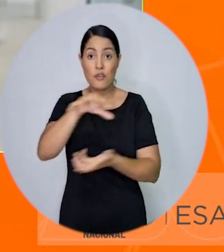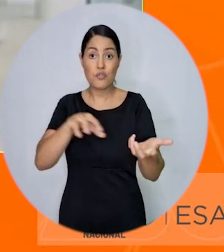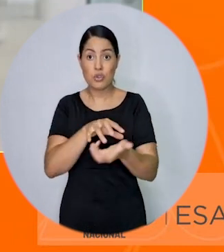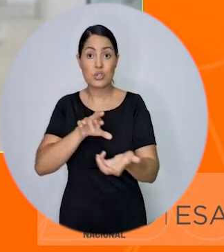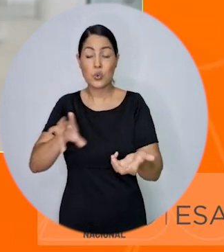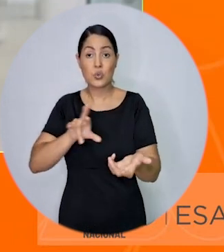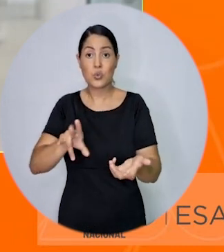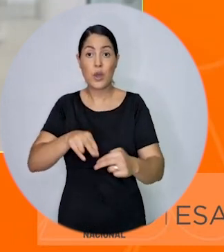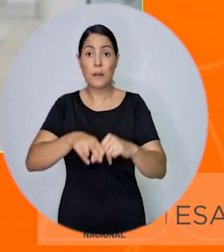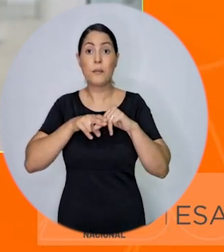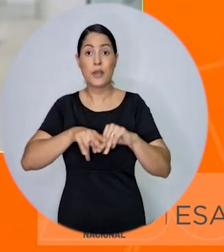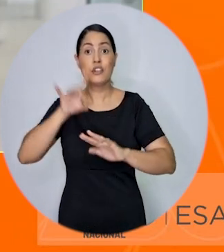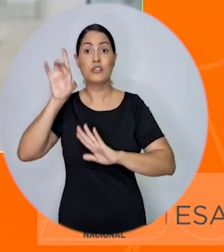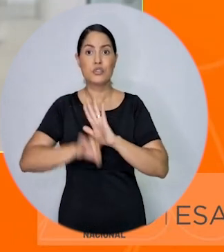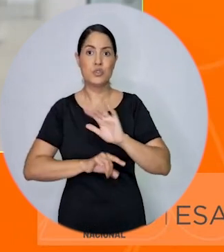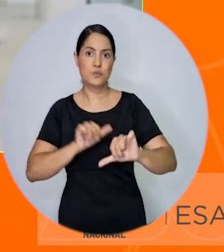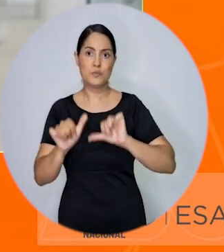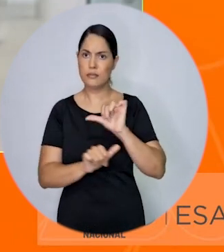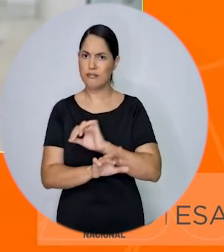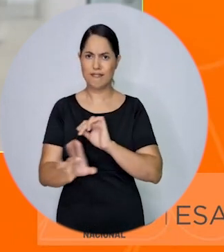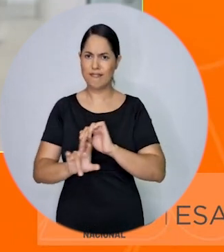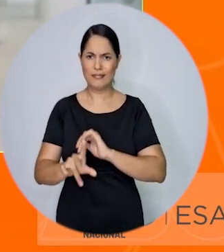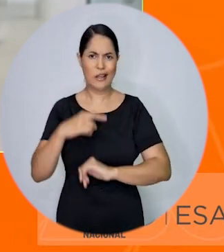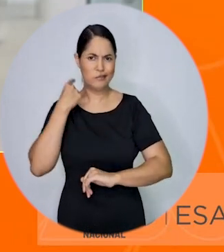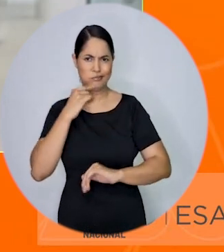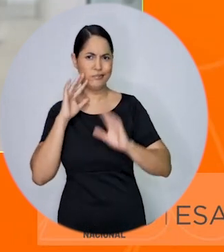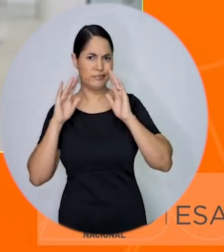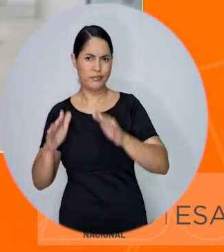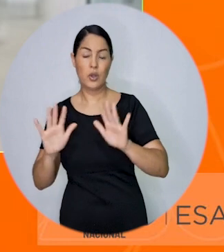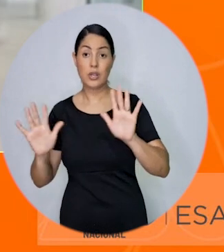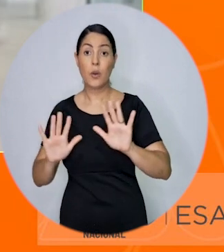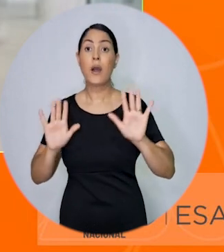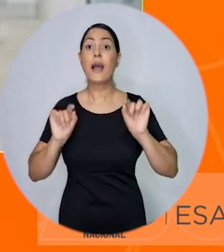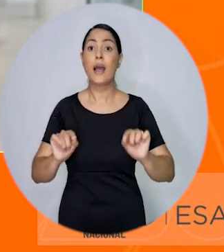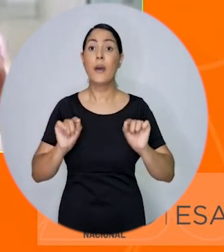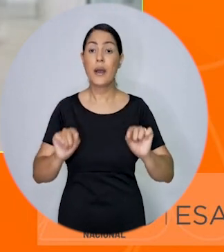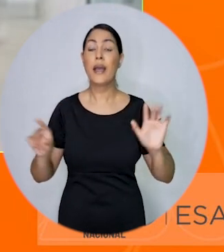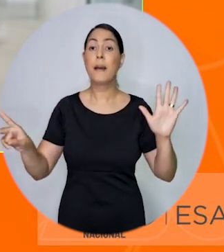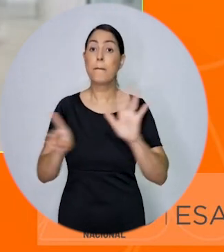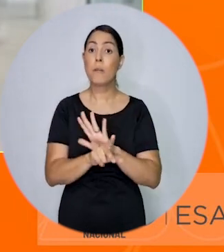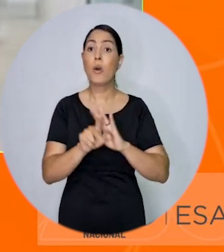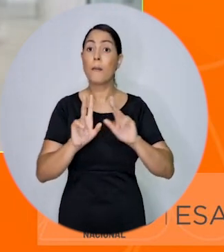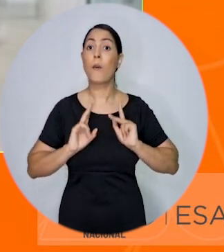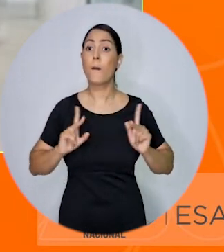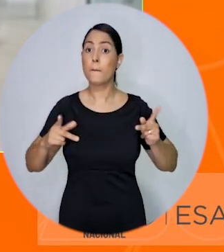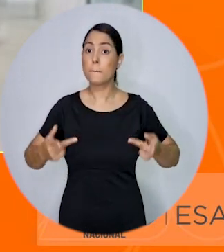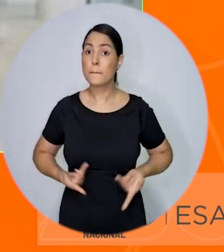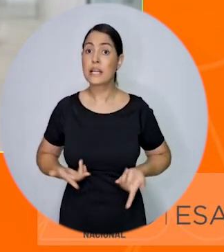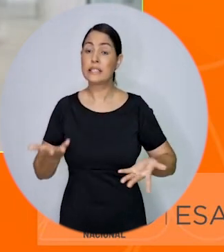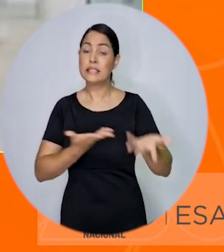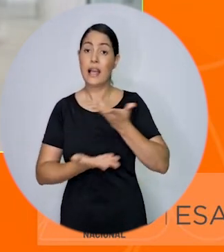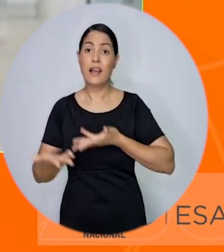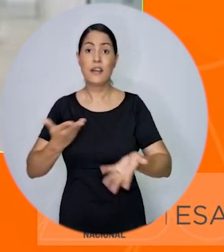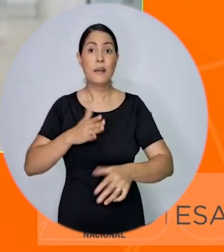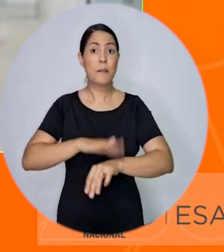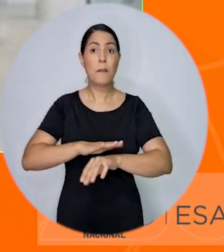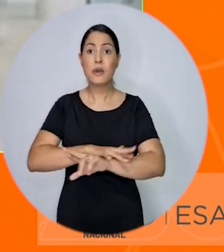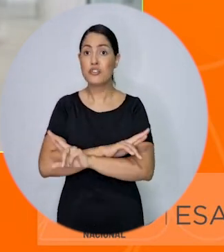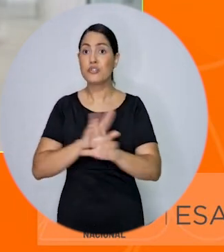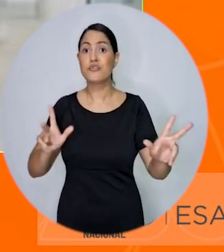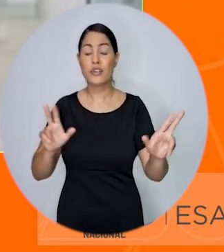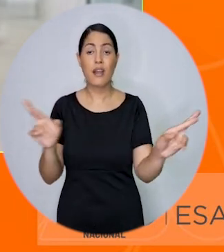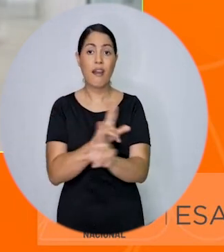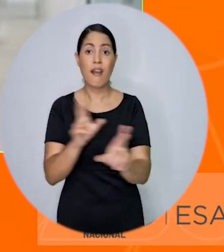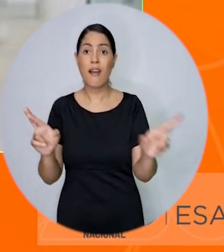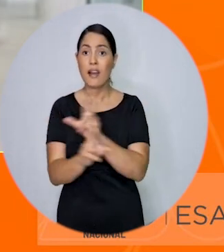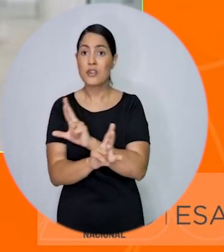não é a revolução proporcionada no direito, na advocacia. Ela é proporcionada para a humanidade interagir de maneira